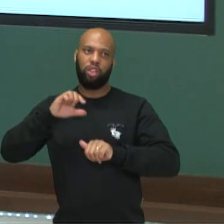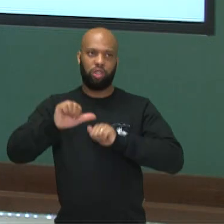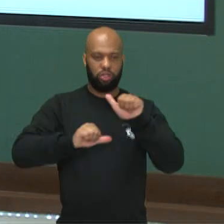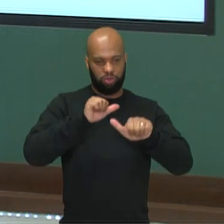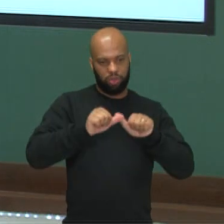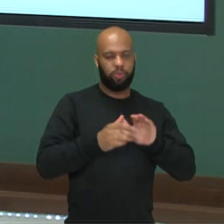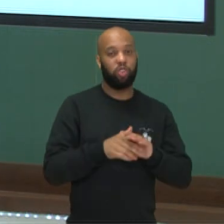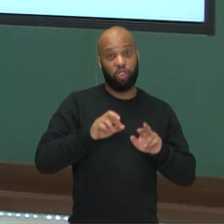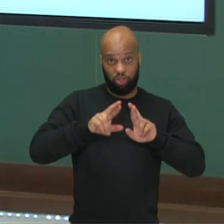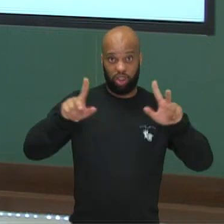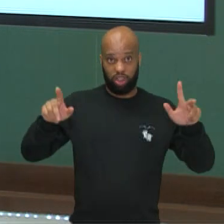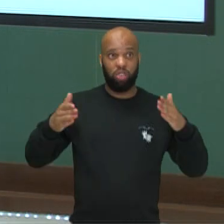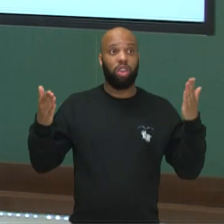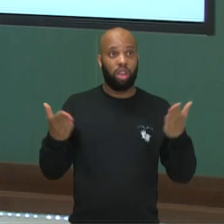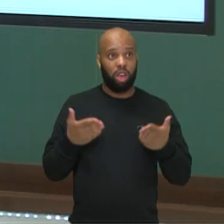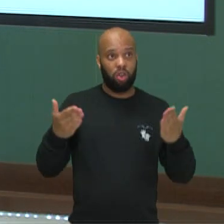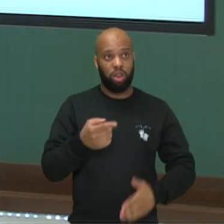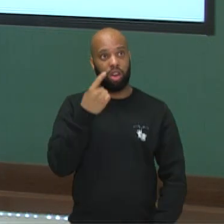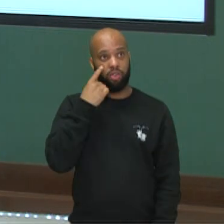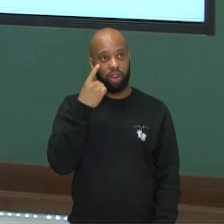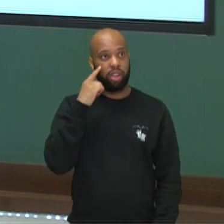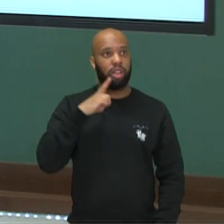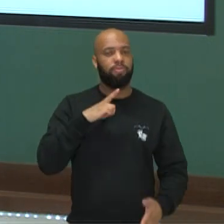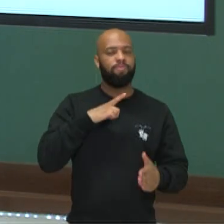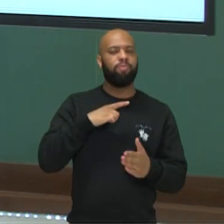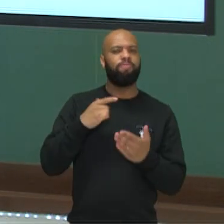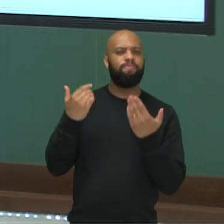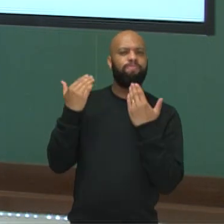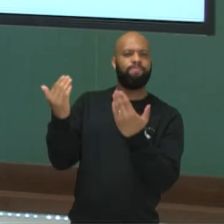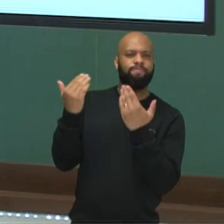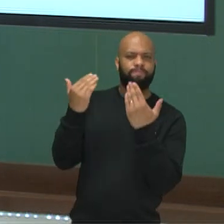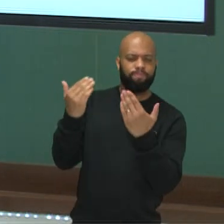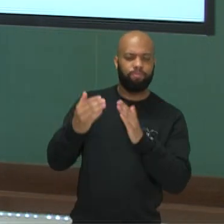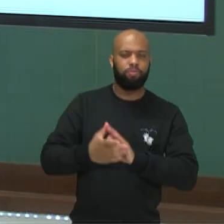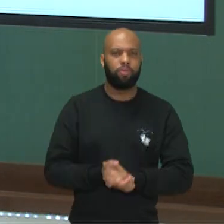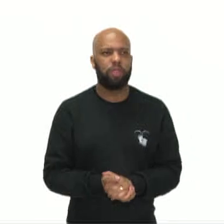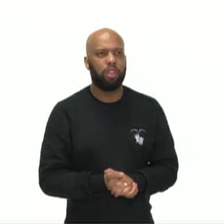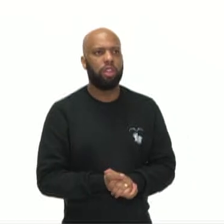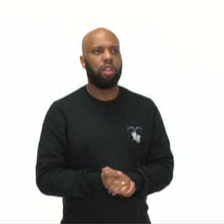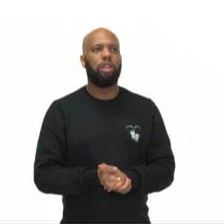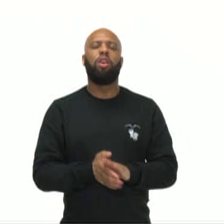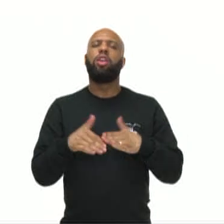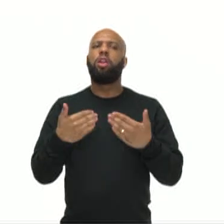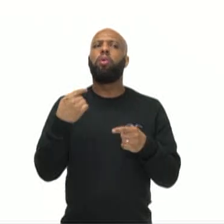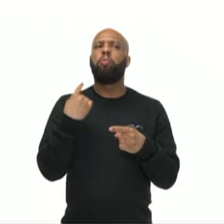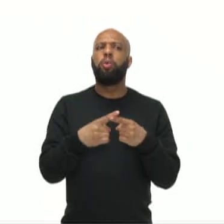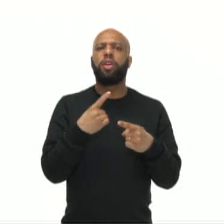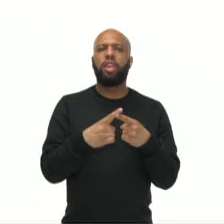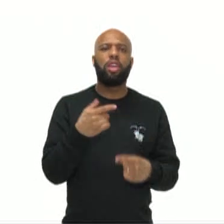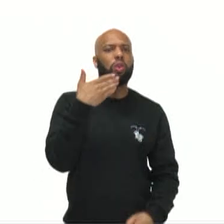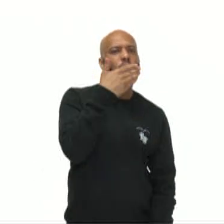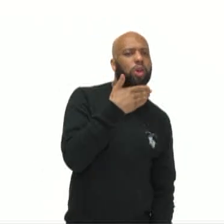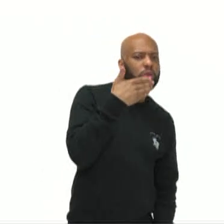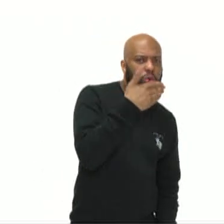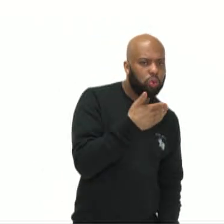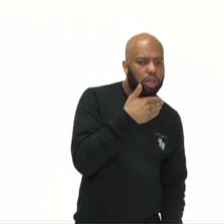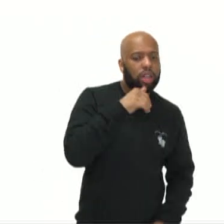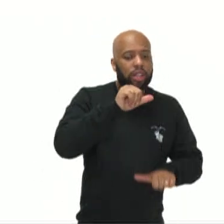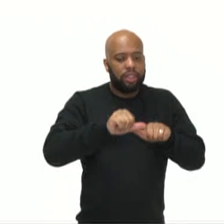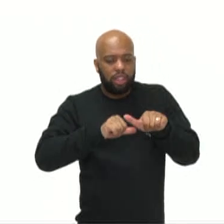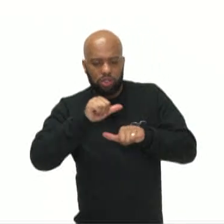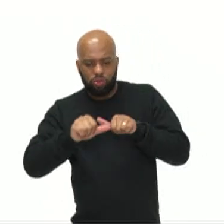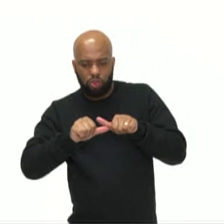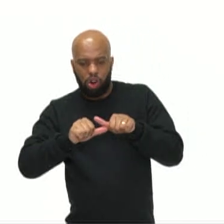uma questãozinha interessante para você refletir. Pensa comigo, por que será que o açúcar transforma-se